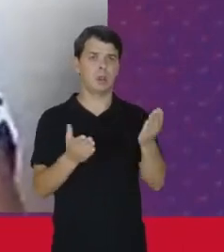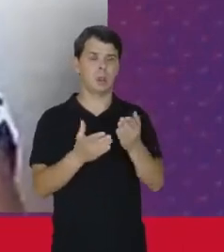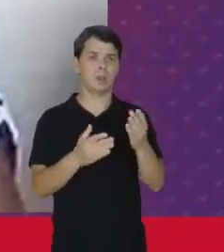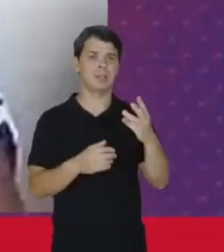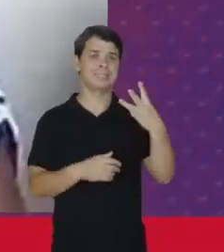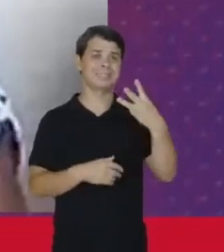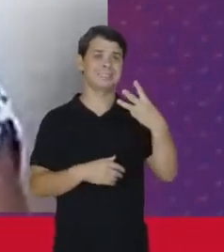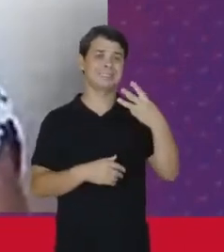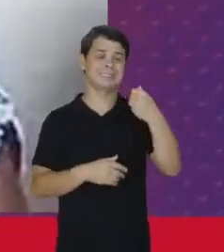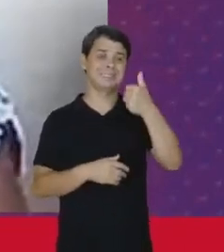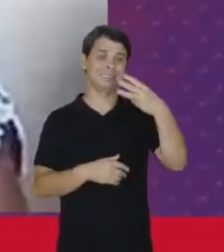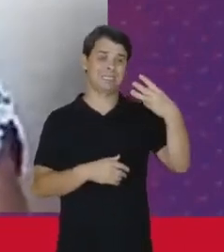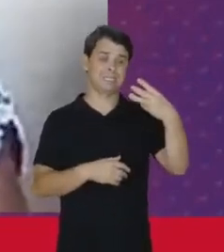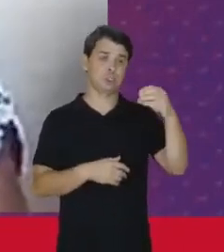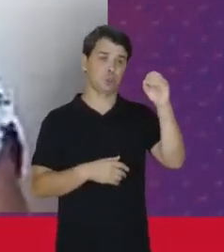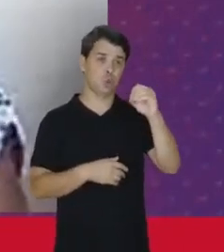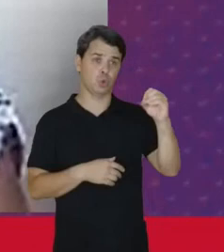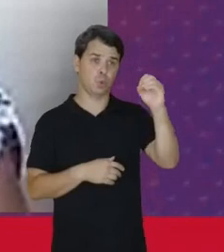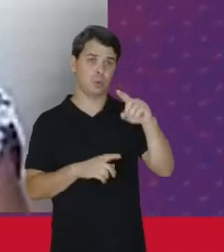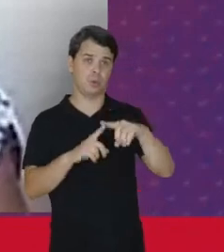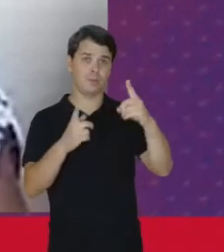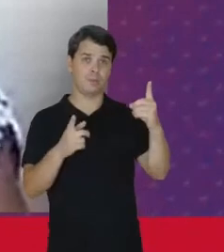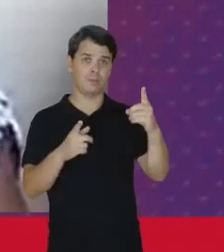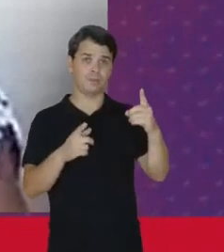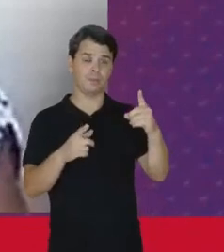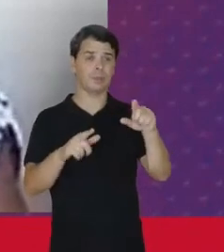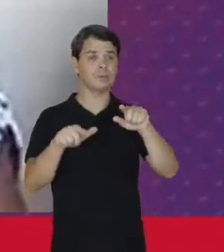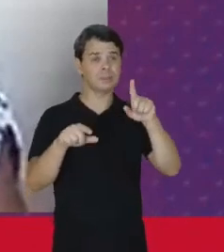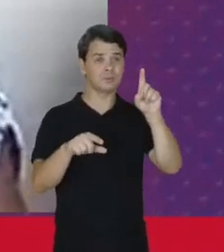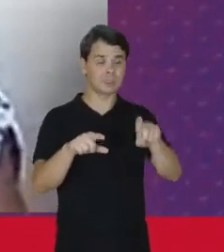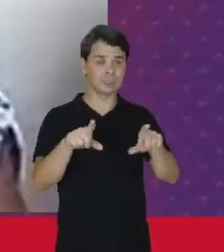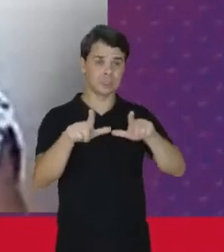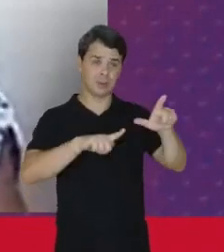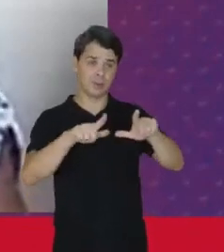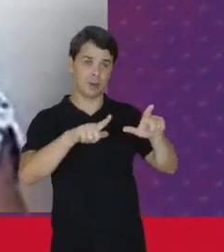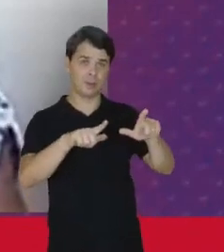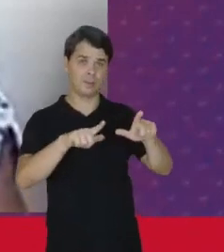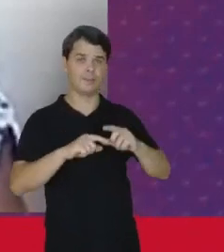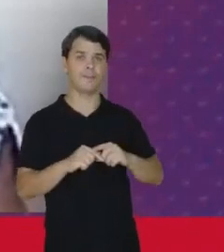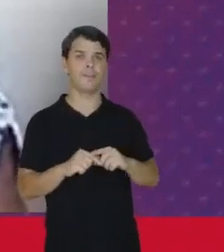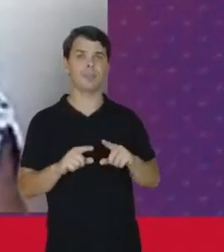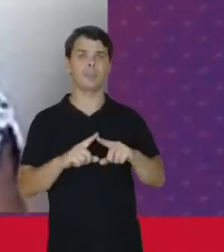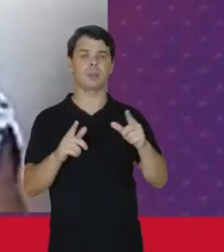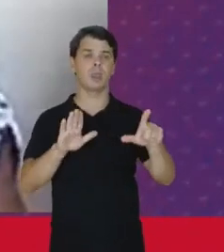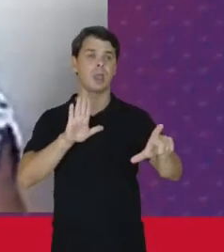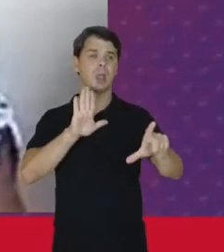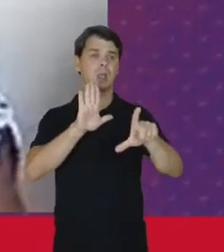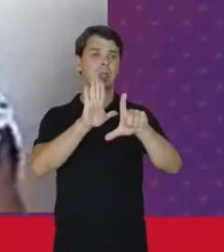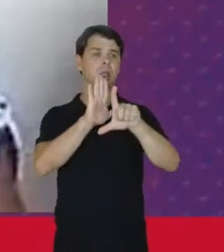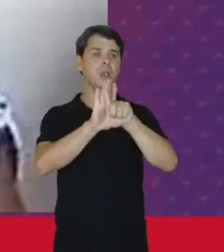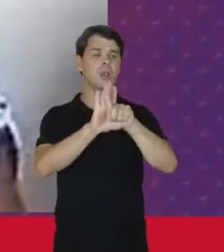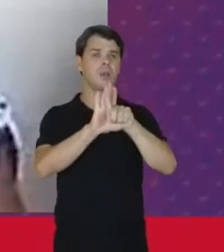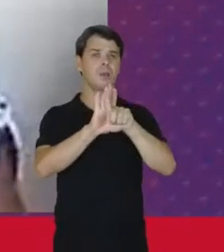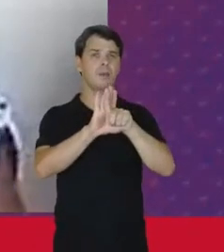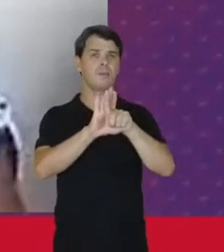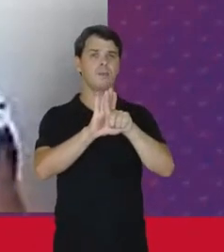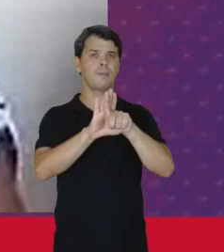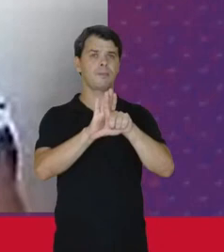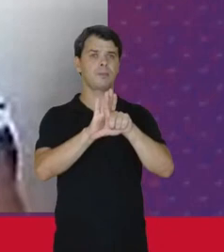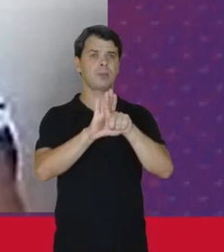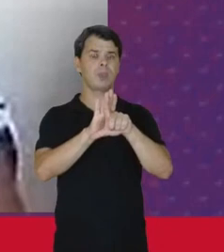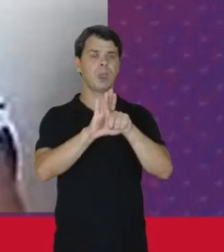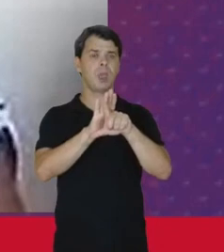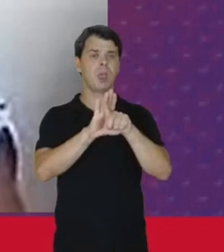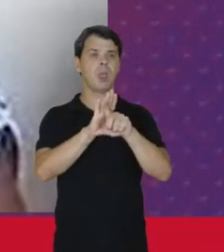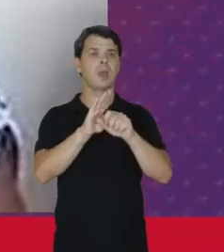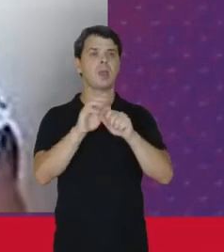dia 13 de outubro. Portanto, se eu ainda estivesse trabalhando e a lei que permitia que a gente se aposentasse